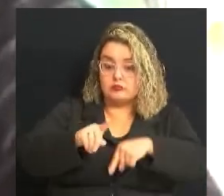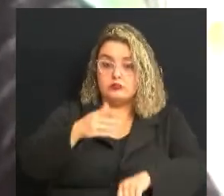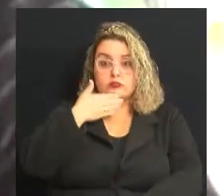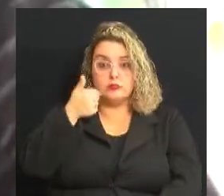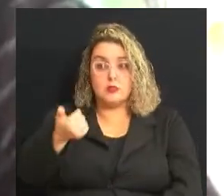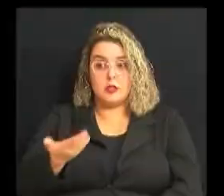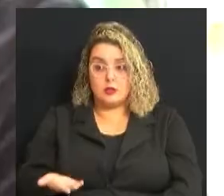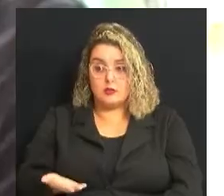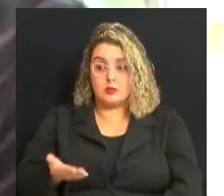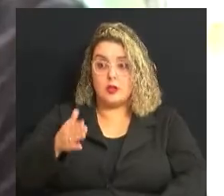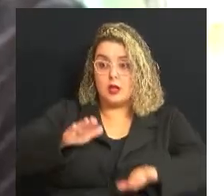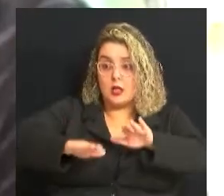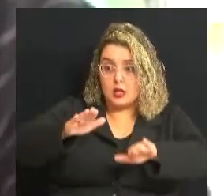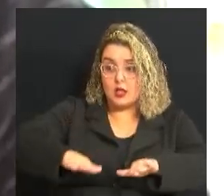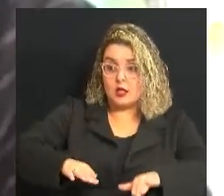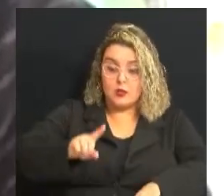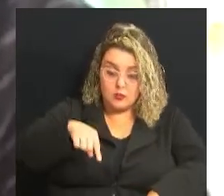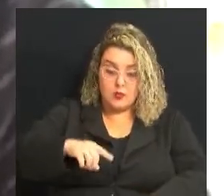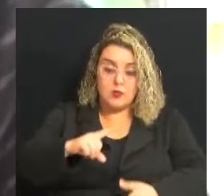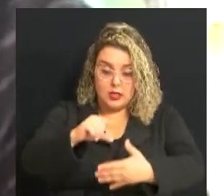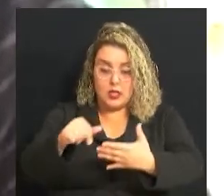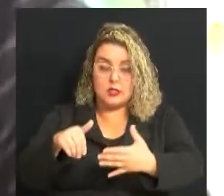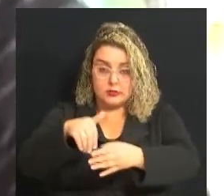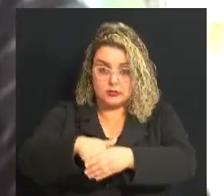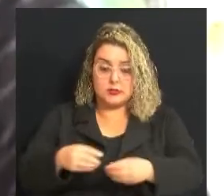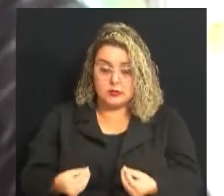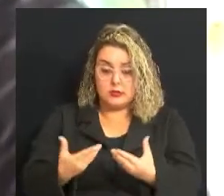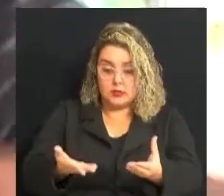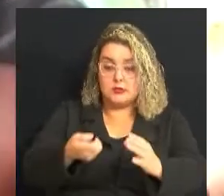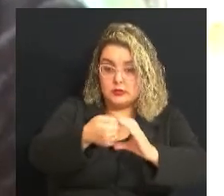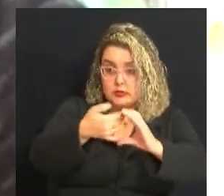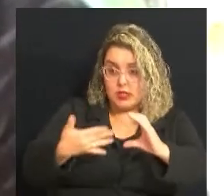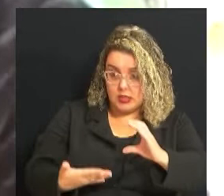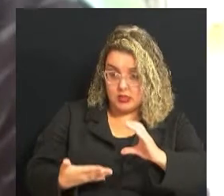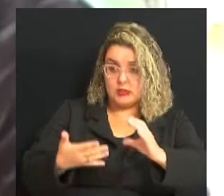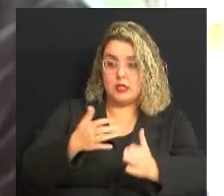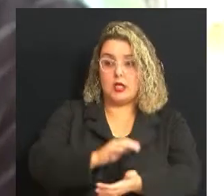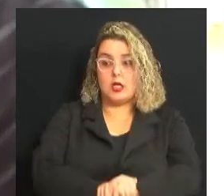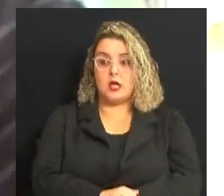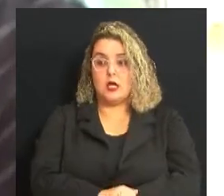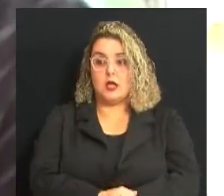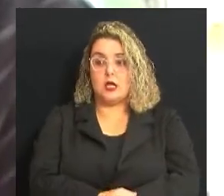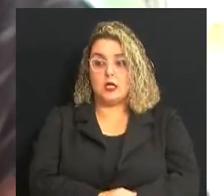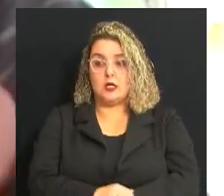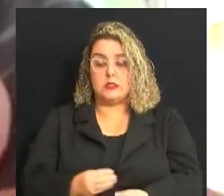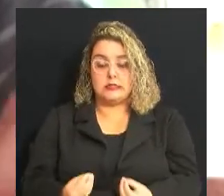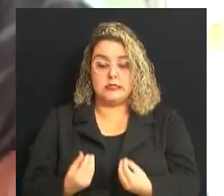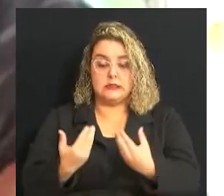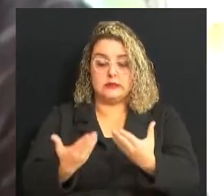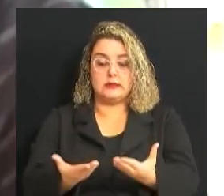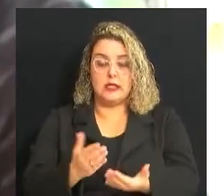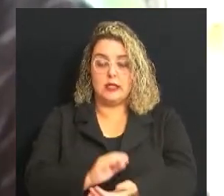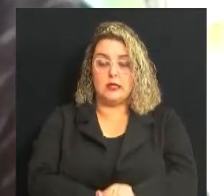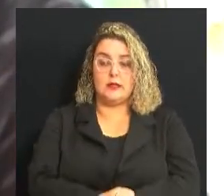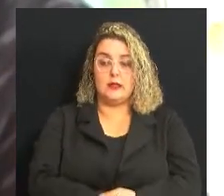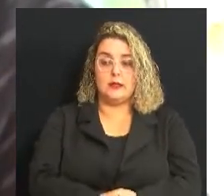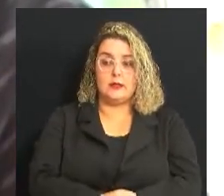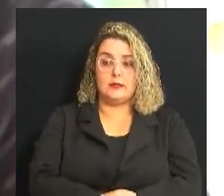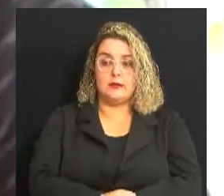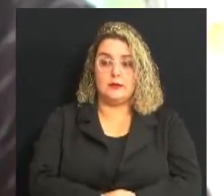é uma recuperação talvez com esta eleição dadas as características dadas